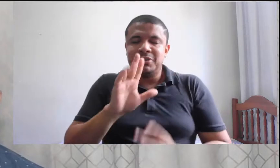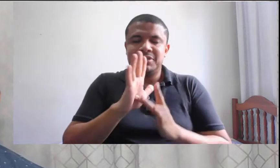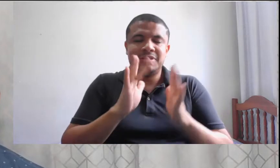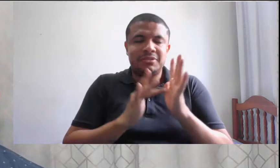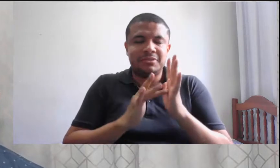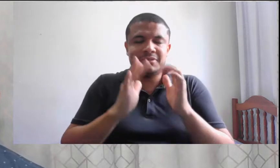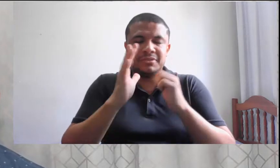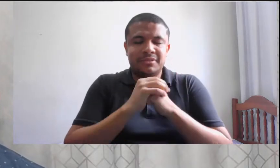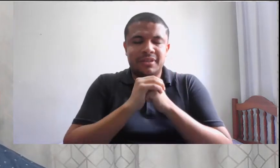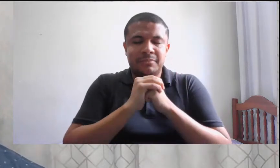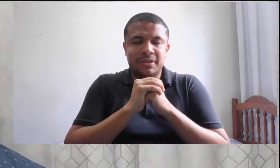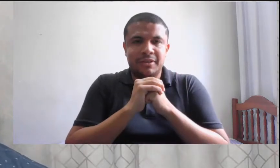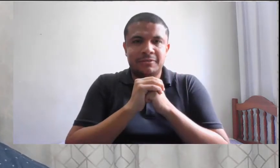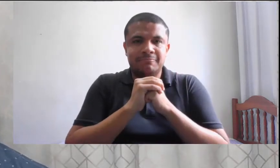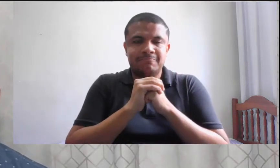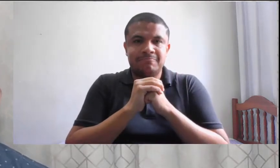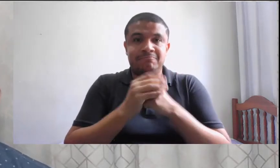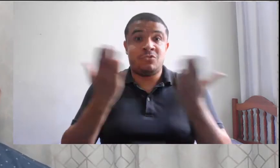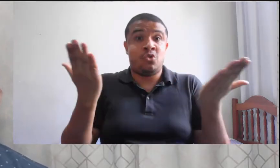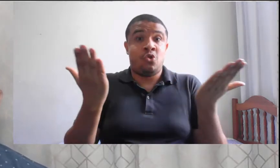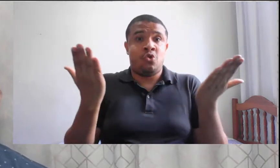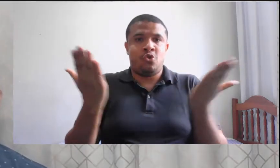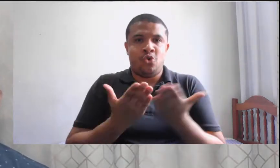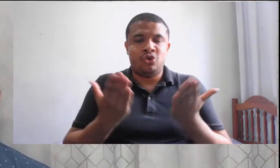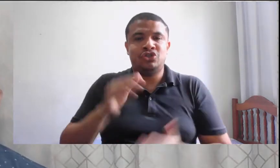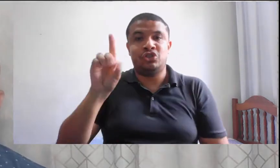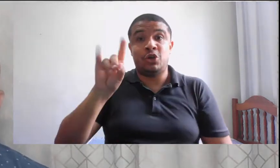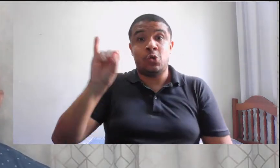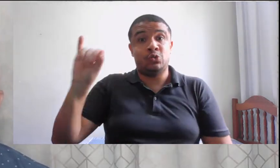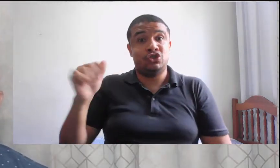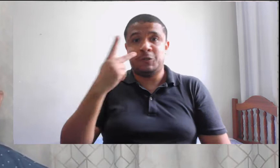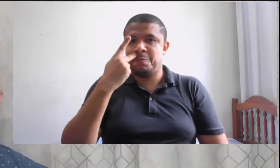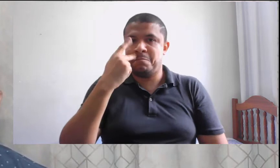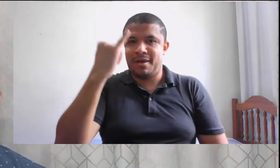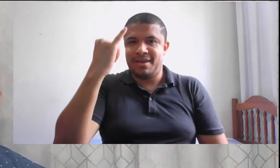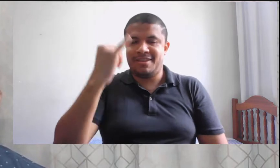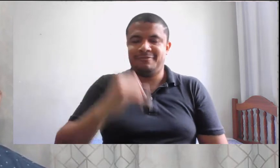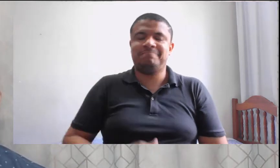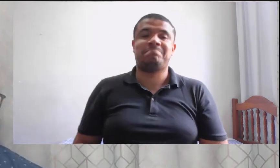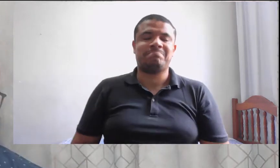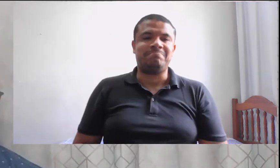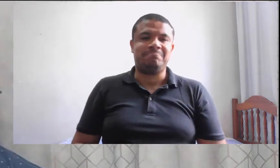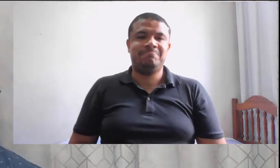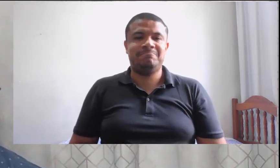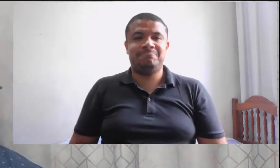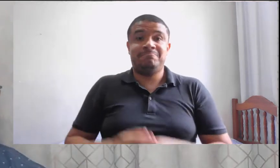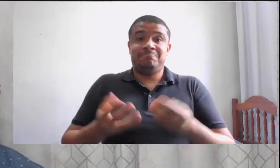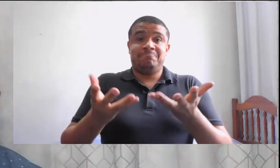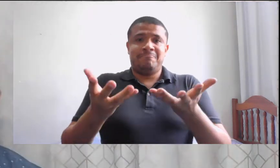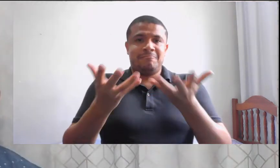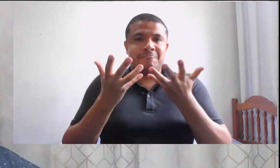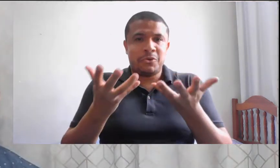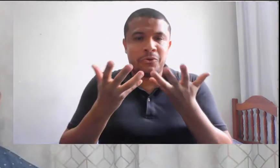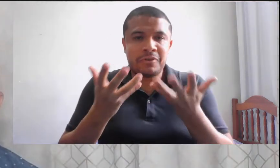Jesus. Amém. Amados, hoje é o dia dos pais. E eu quero,